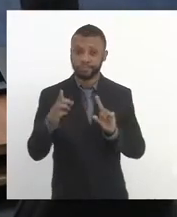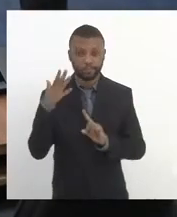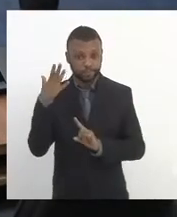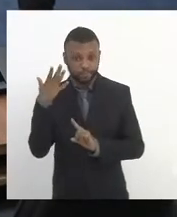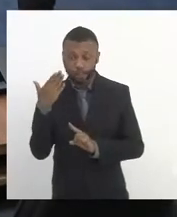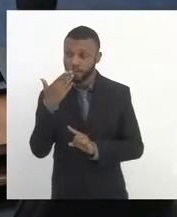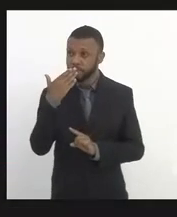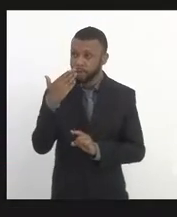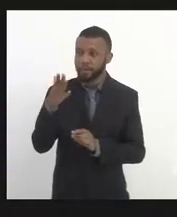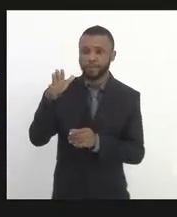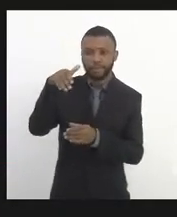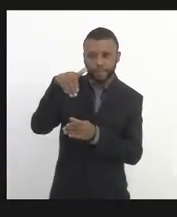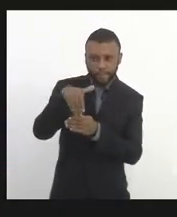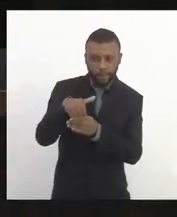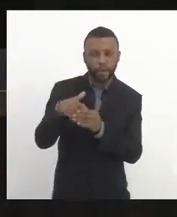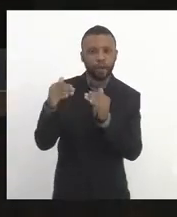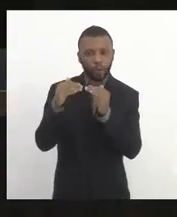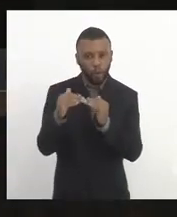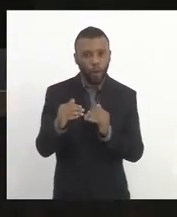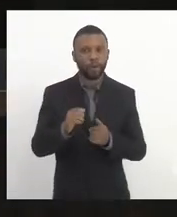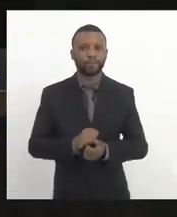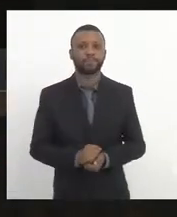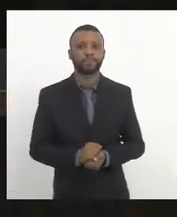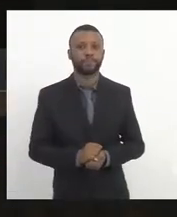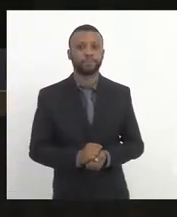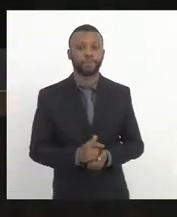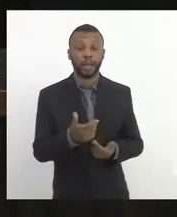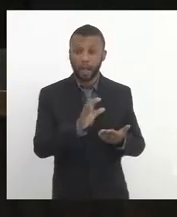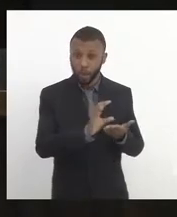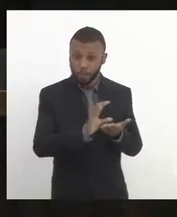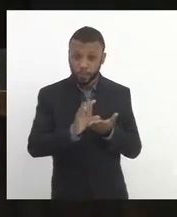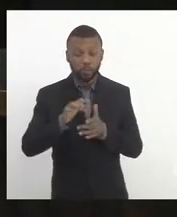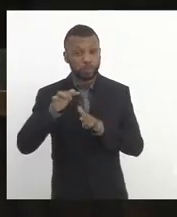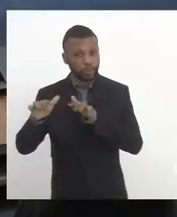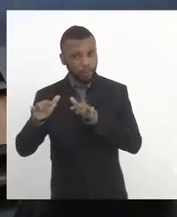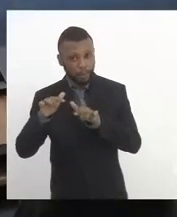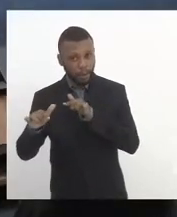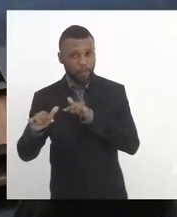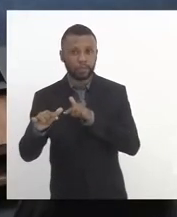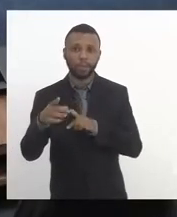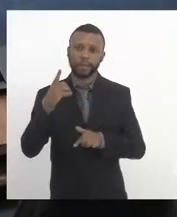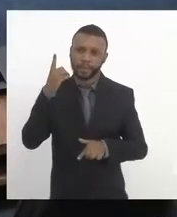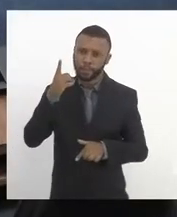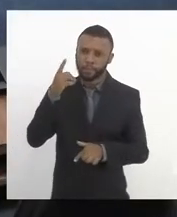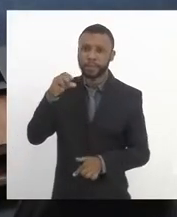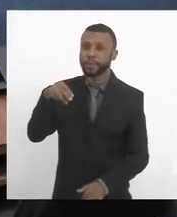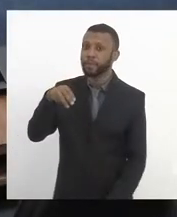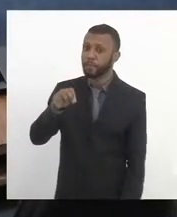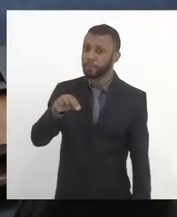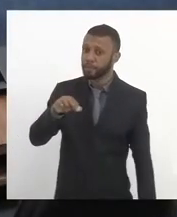Parecer favorável, senhor presidente. Pela Comissão de Trabalho, deputada Mônica Francisco.